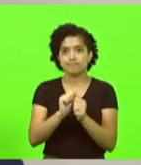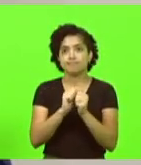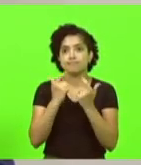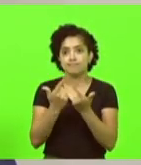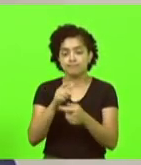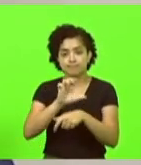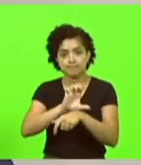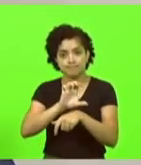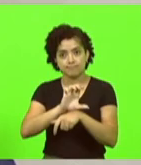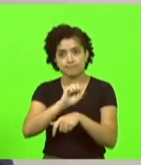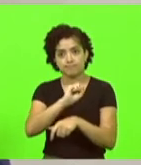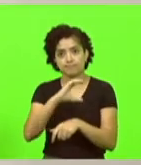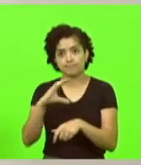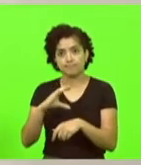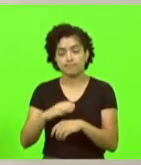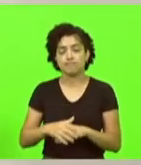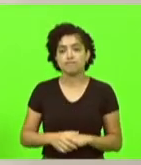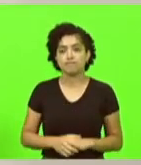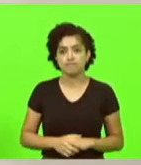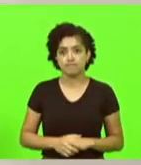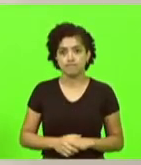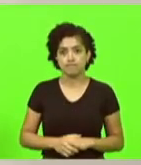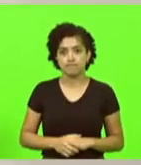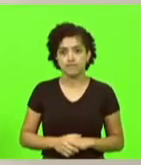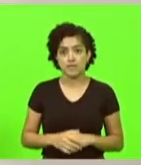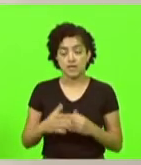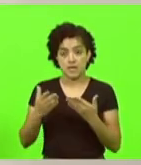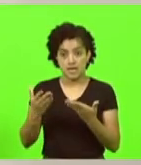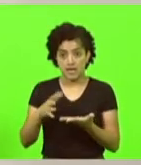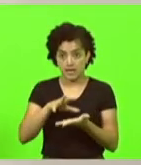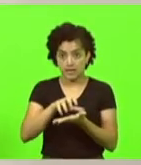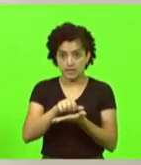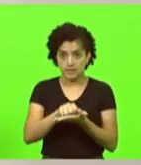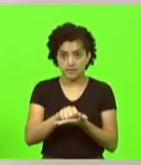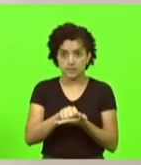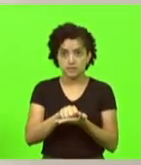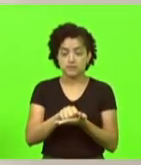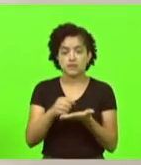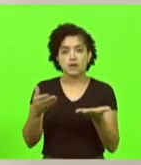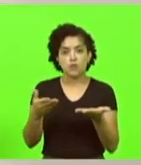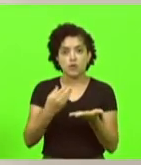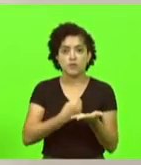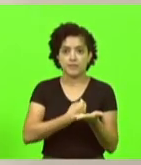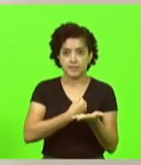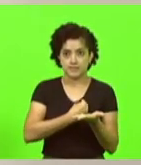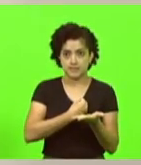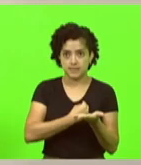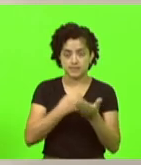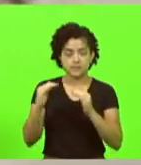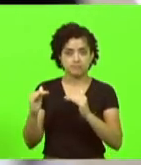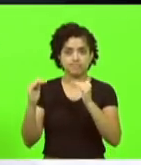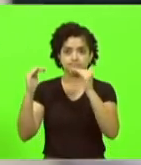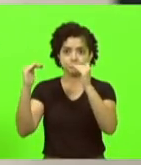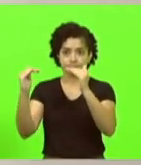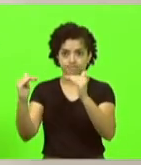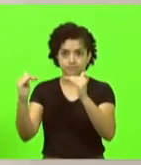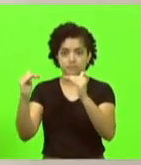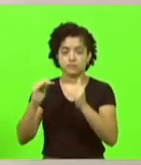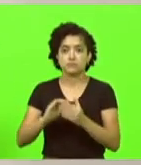Santa Catarina e da presidência registra com muita alegria a presença das seguintes autoridades